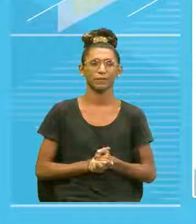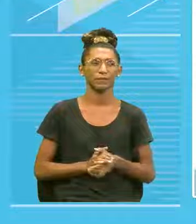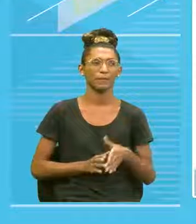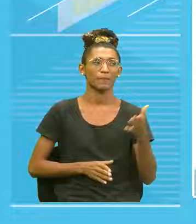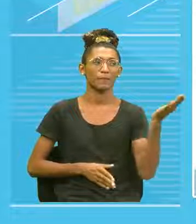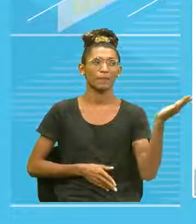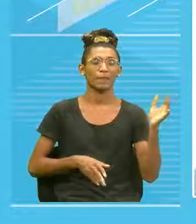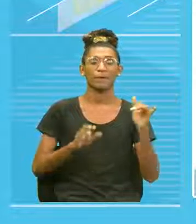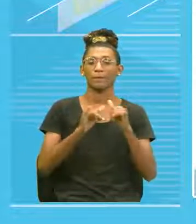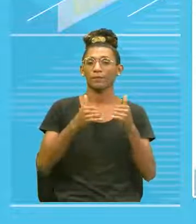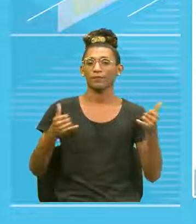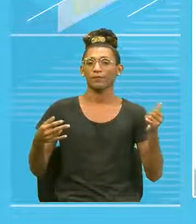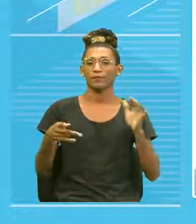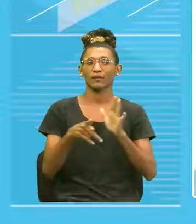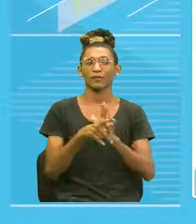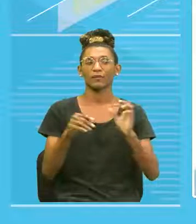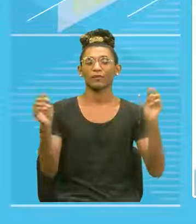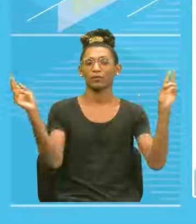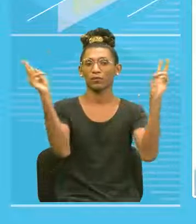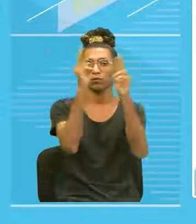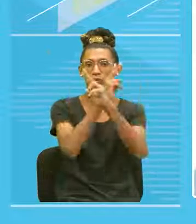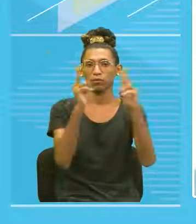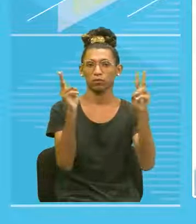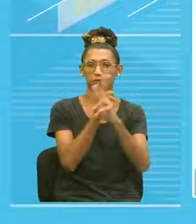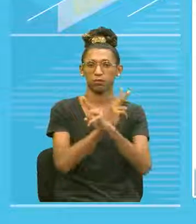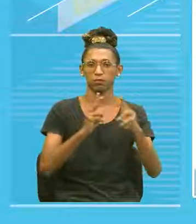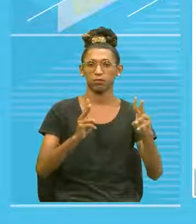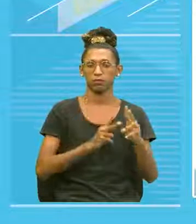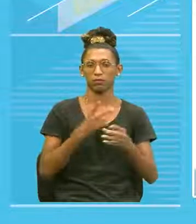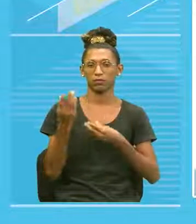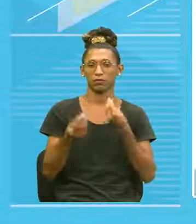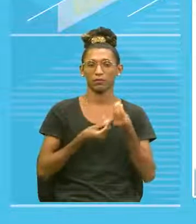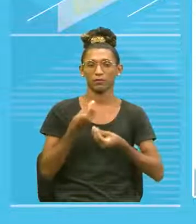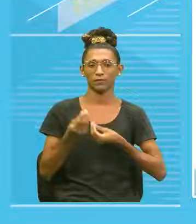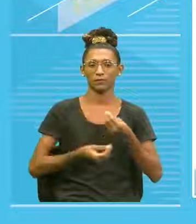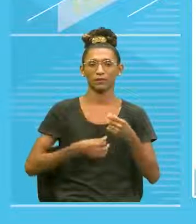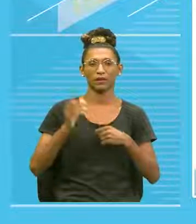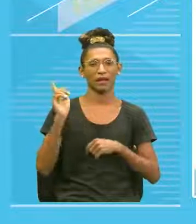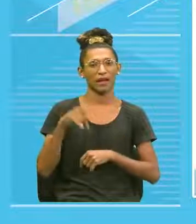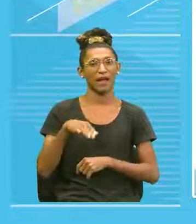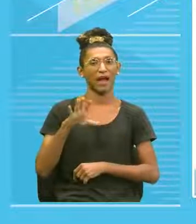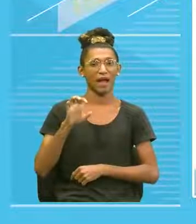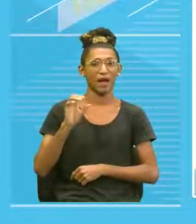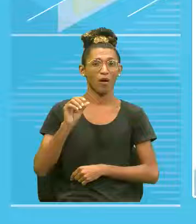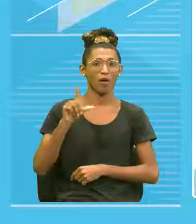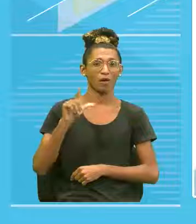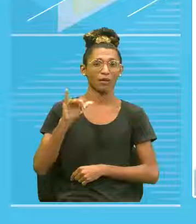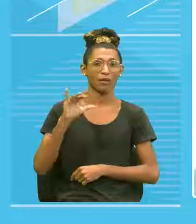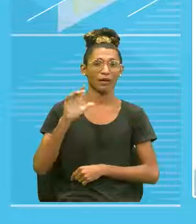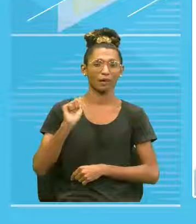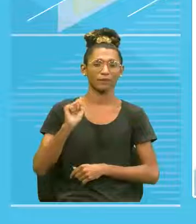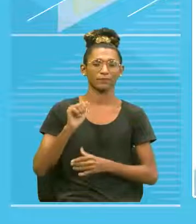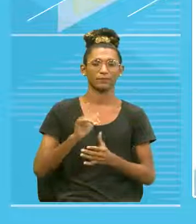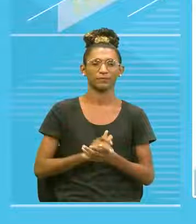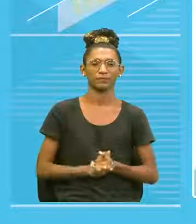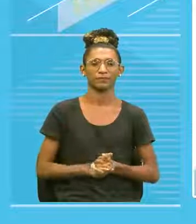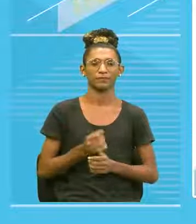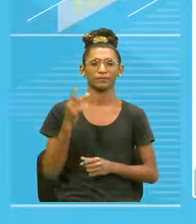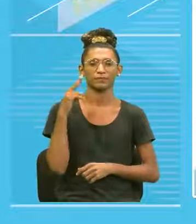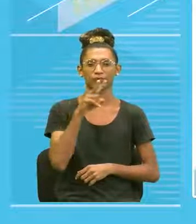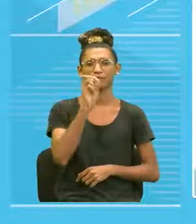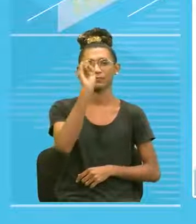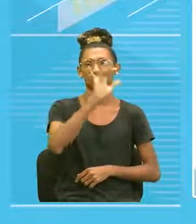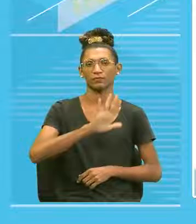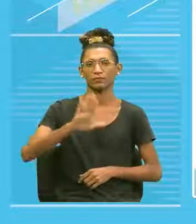a energia dos Ventos a energia eólica olha essa